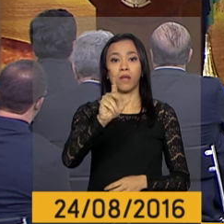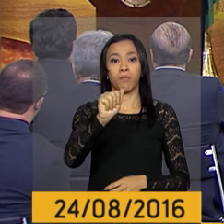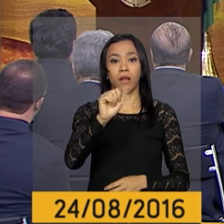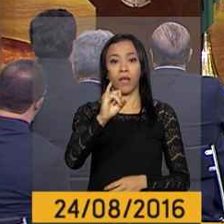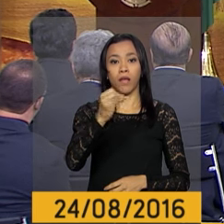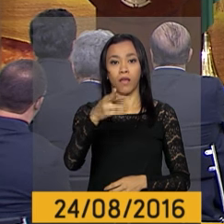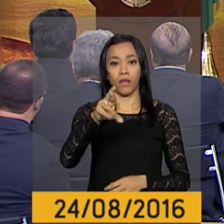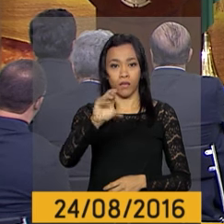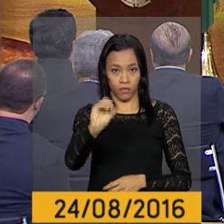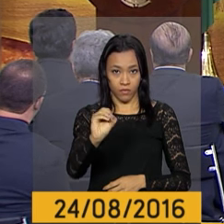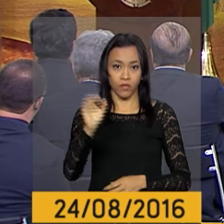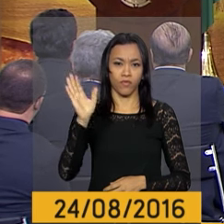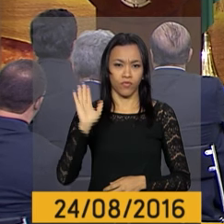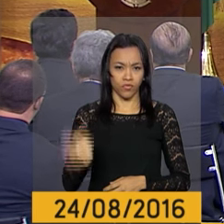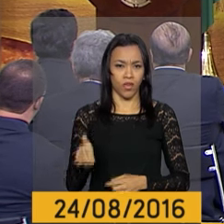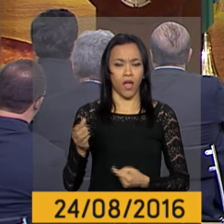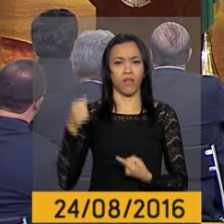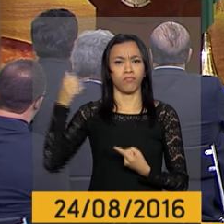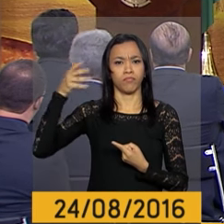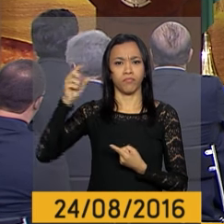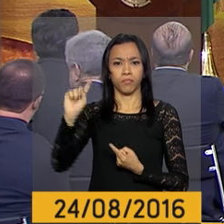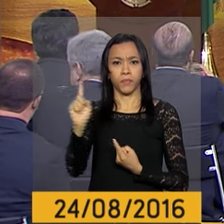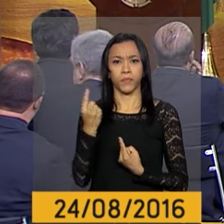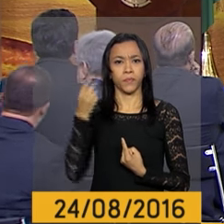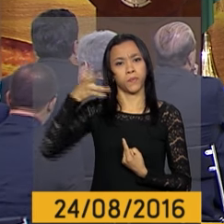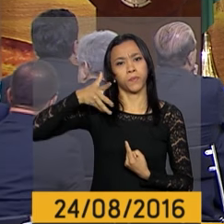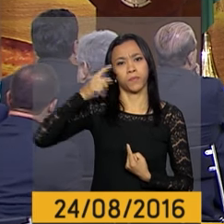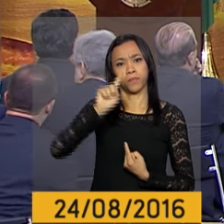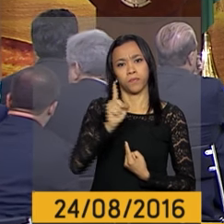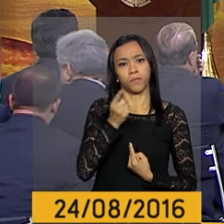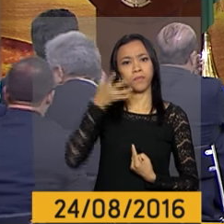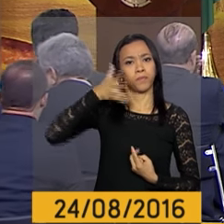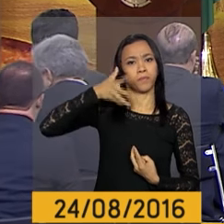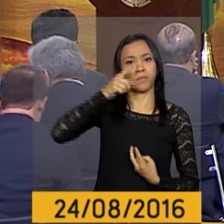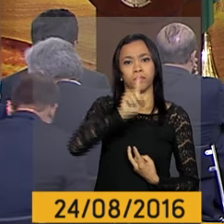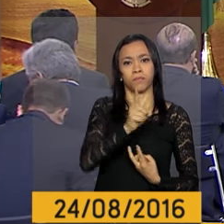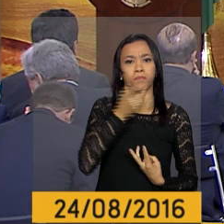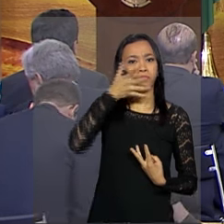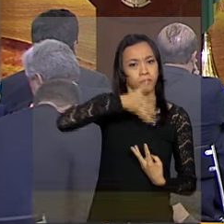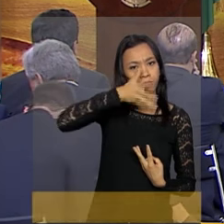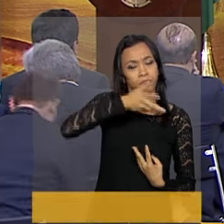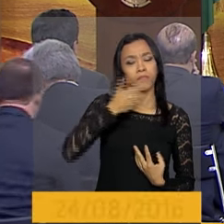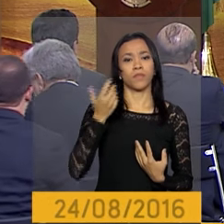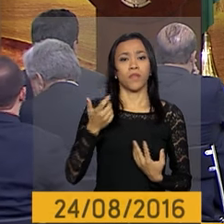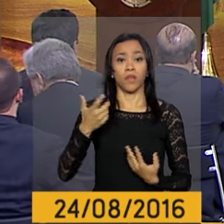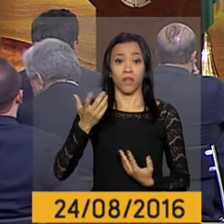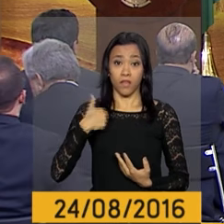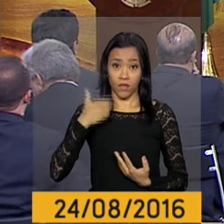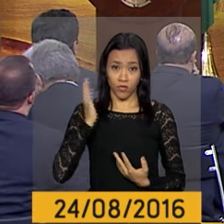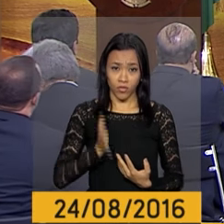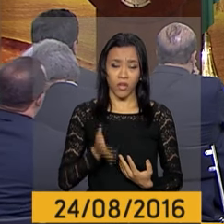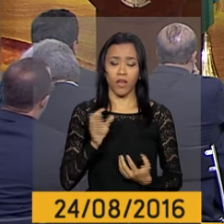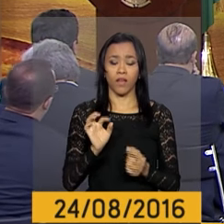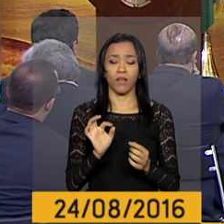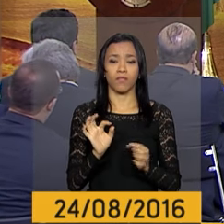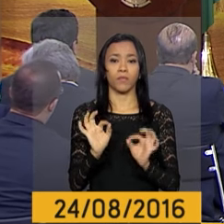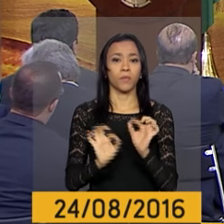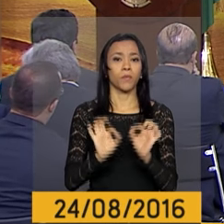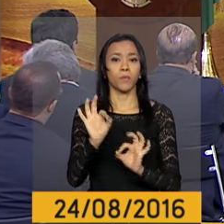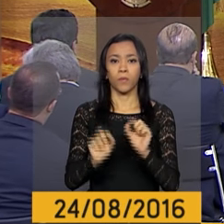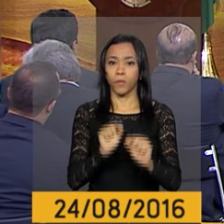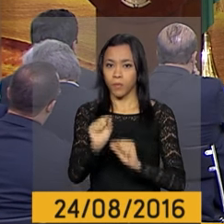a todas eminentíssimas autoridades que estão aqui e eu, Rodrigo Ma, eu fiz uma longa relação